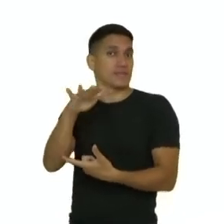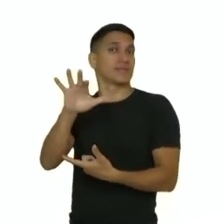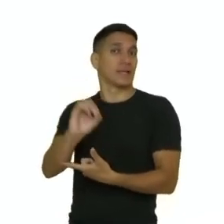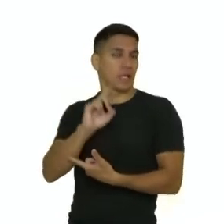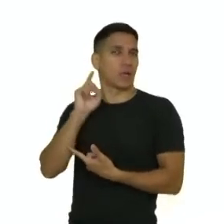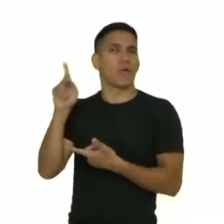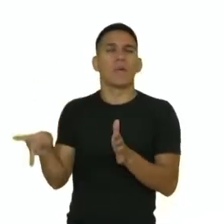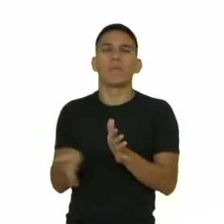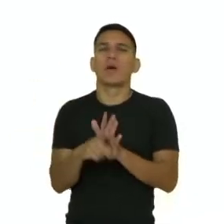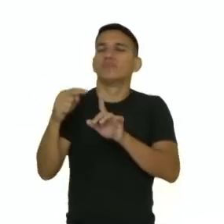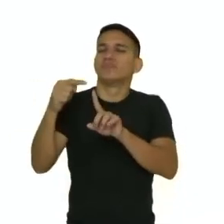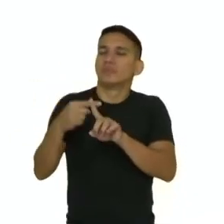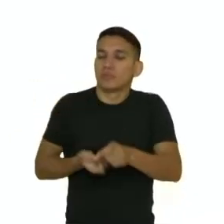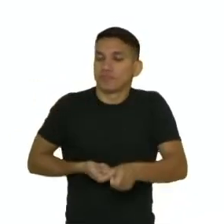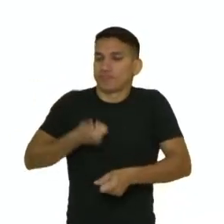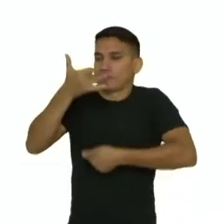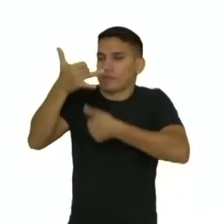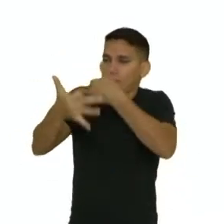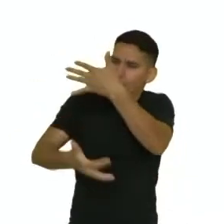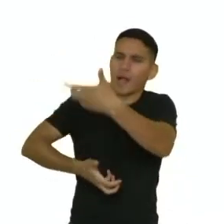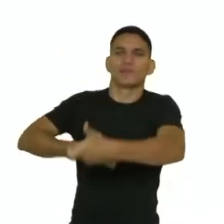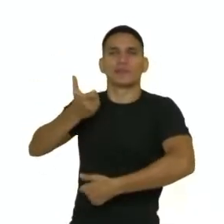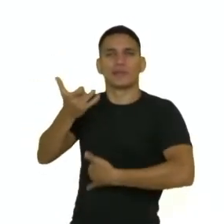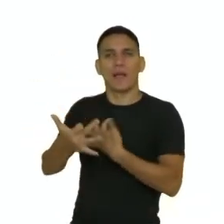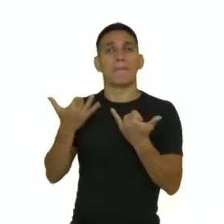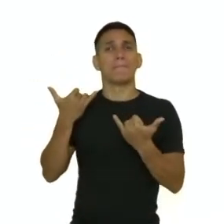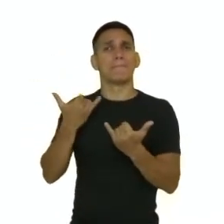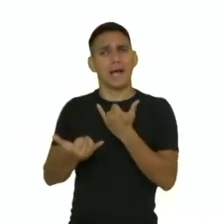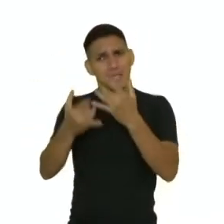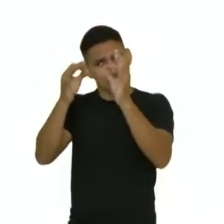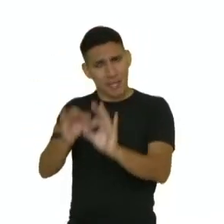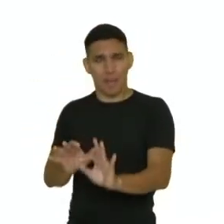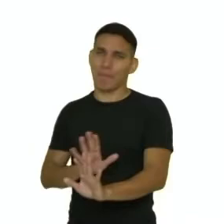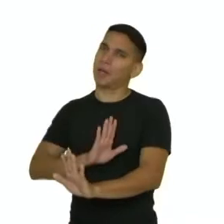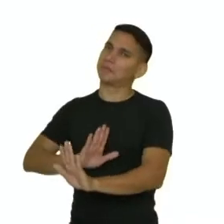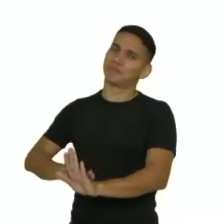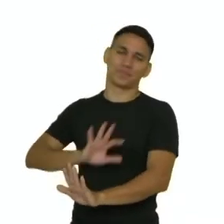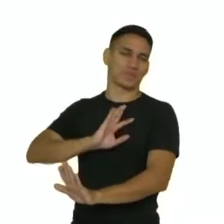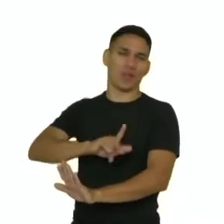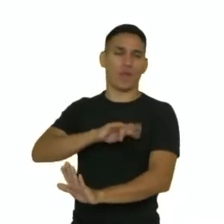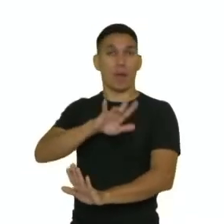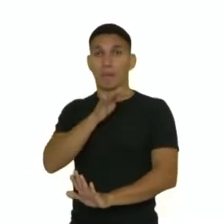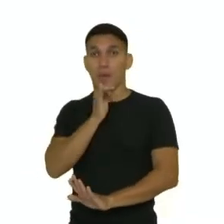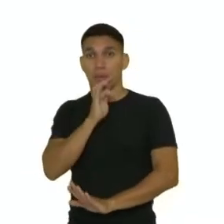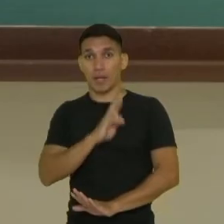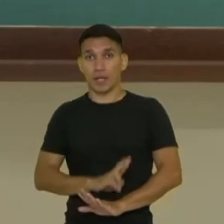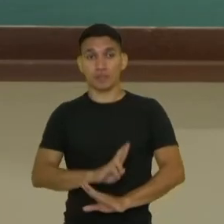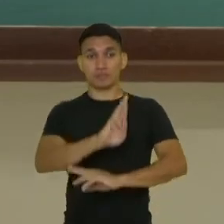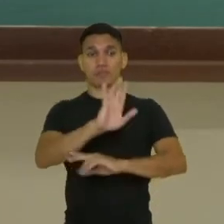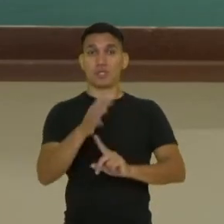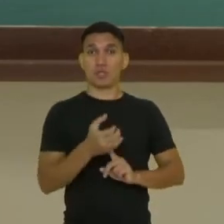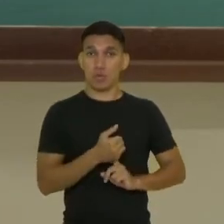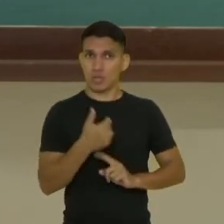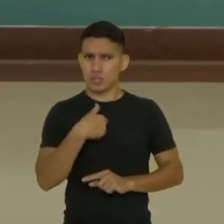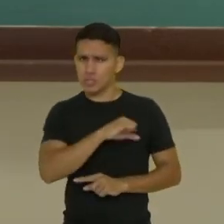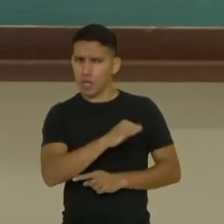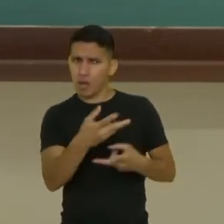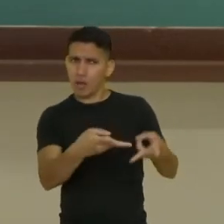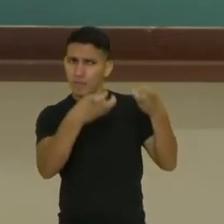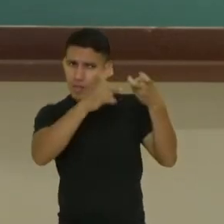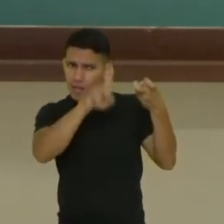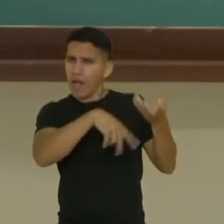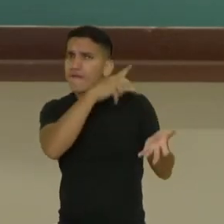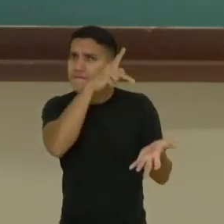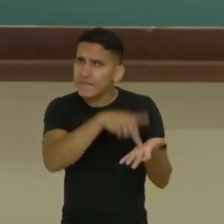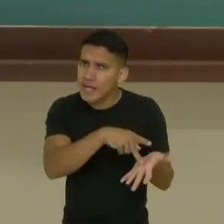Argumentos que parecem corretos, mas não são. A gente tem o argumento da autoridade. Quando eu julgo que é verdade um